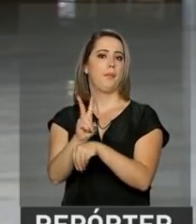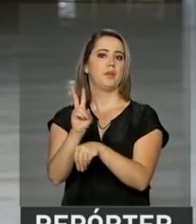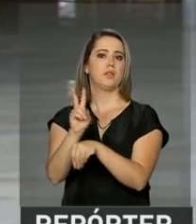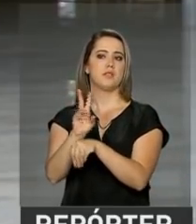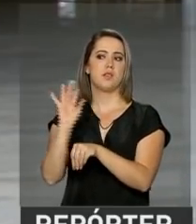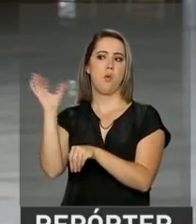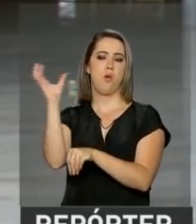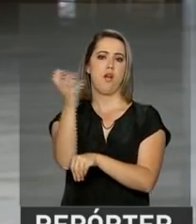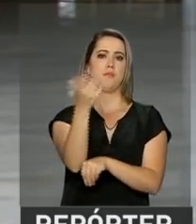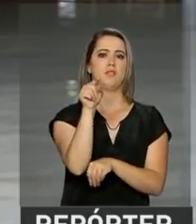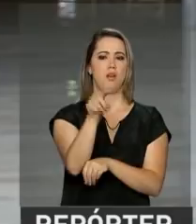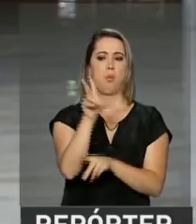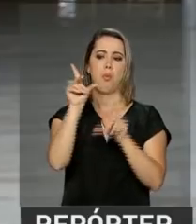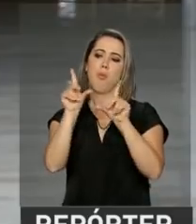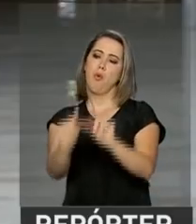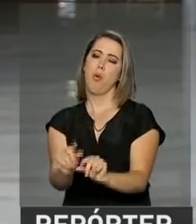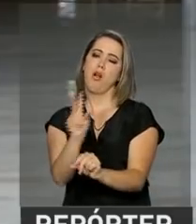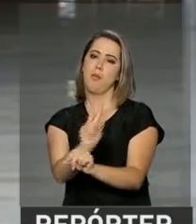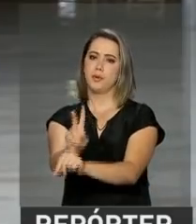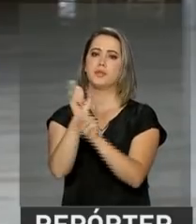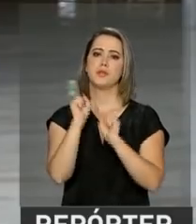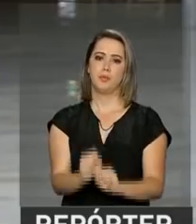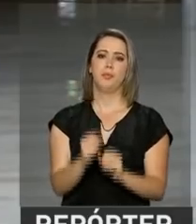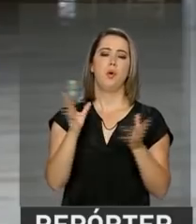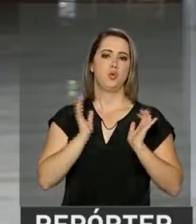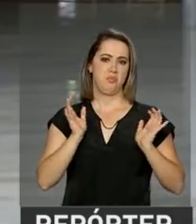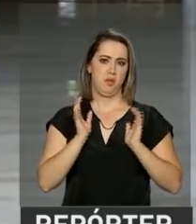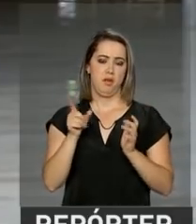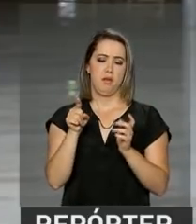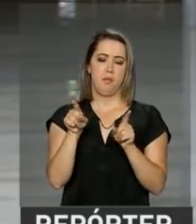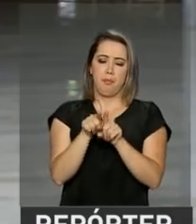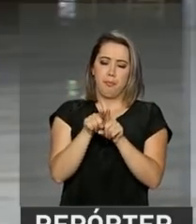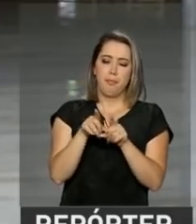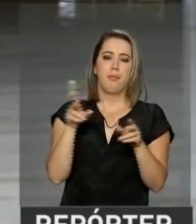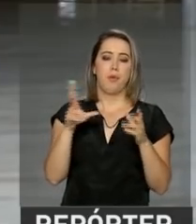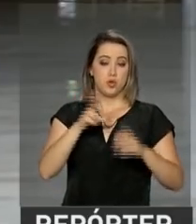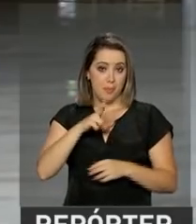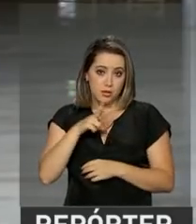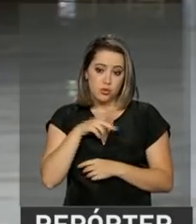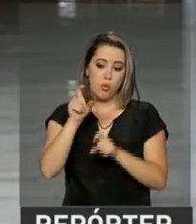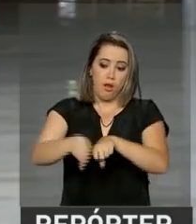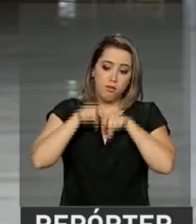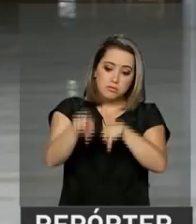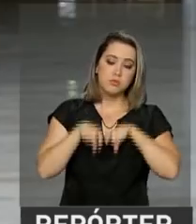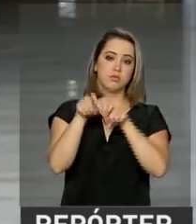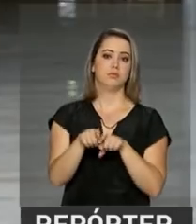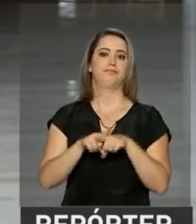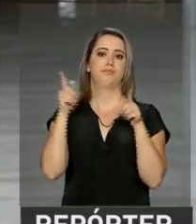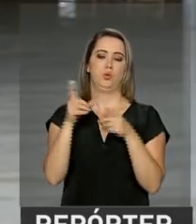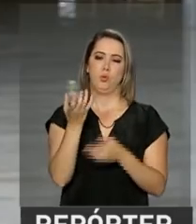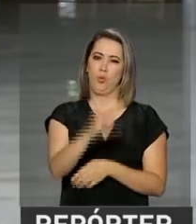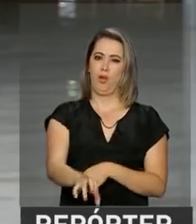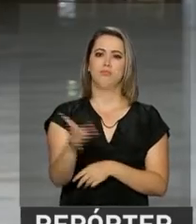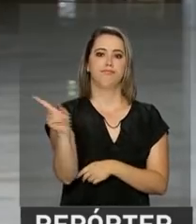ambiental, categoria de baixa proteção que permite propriedade privada e também atividades rurais. No início de junho,